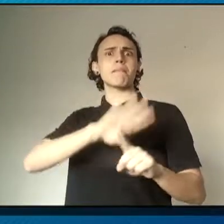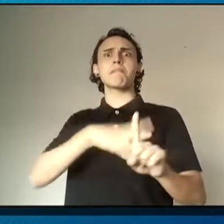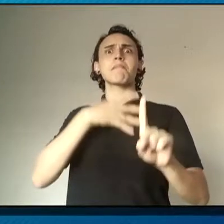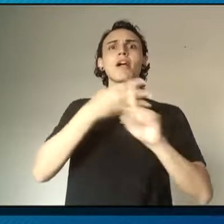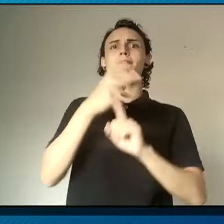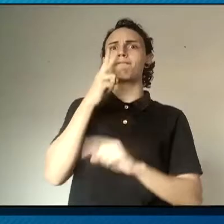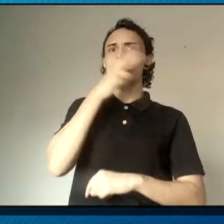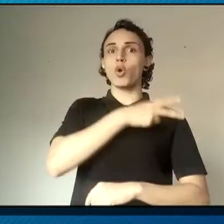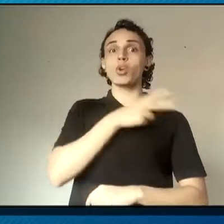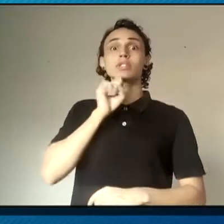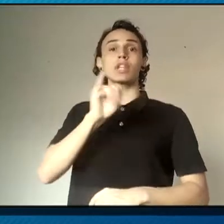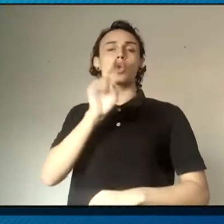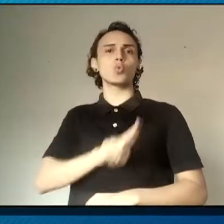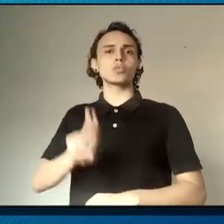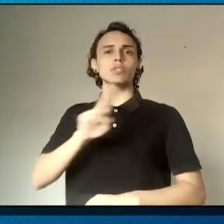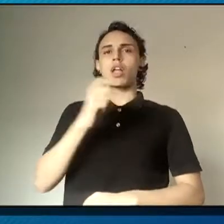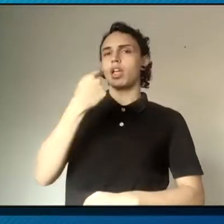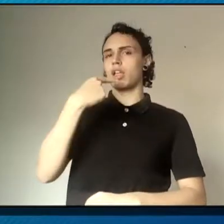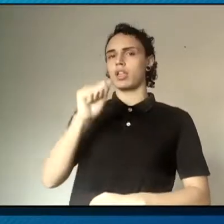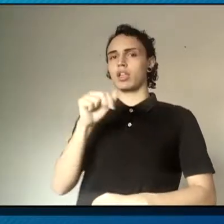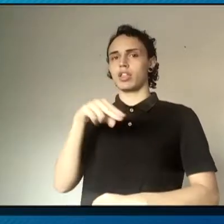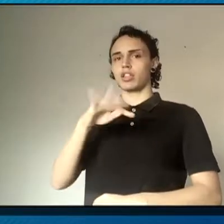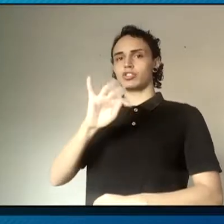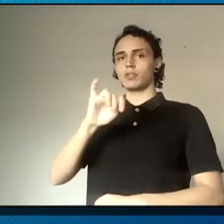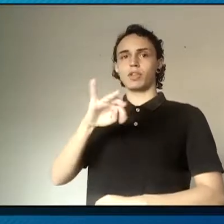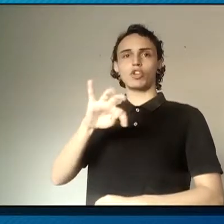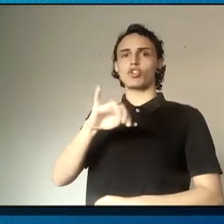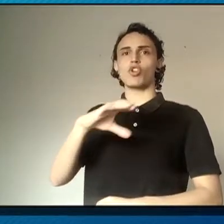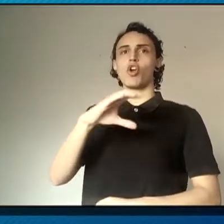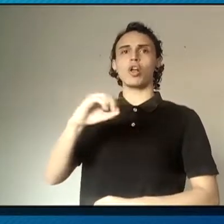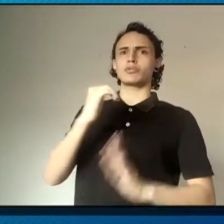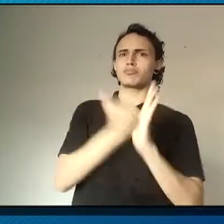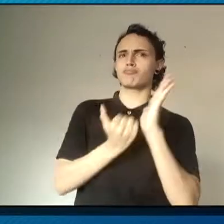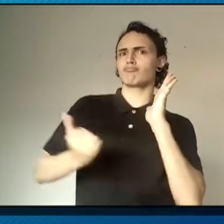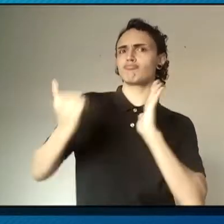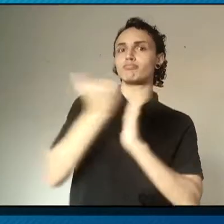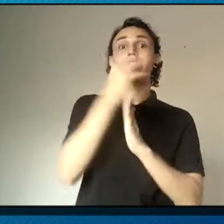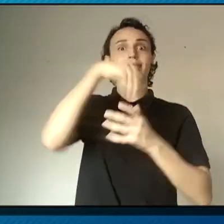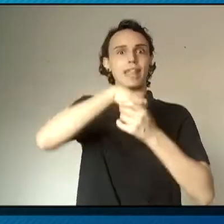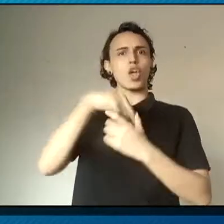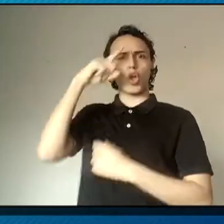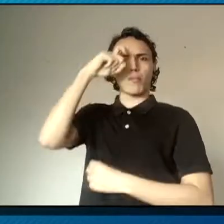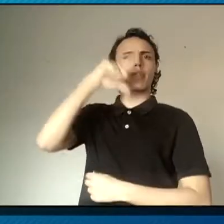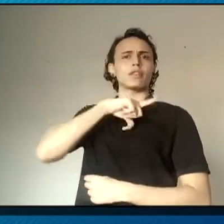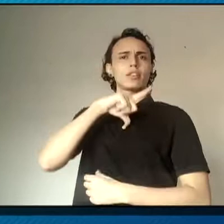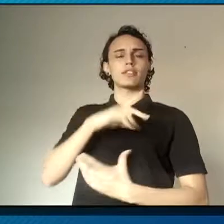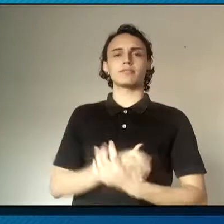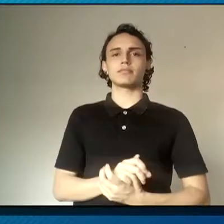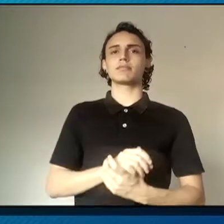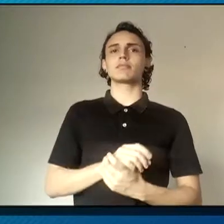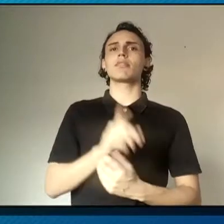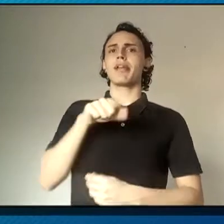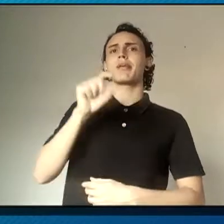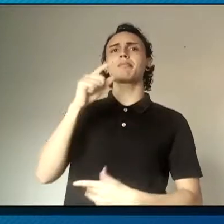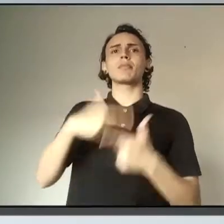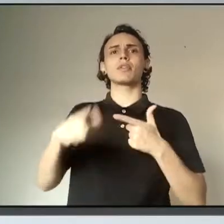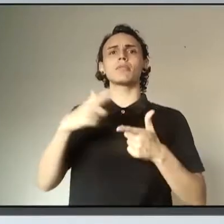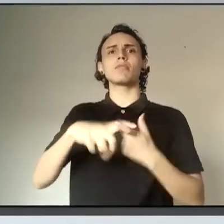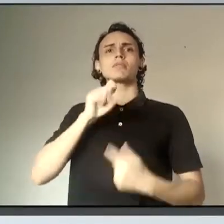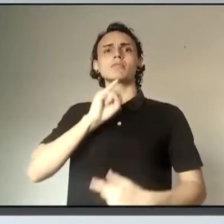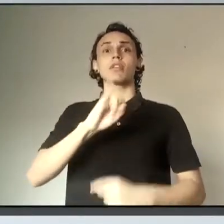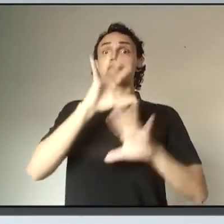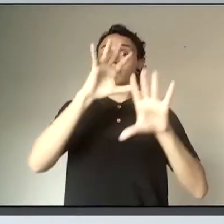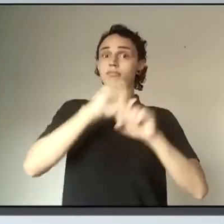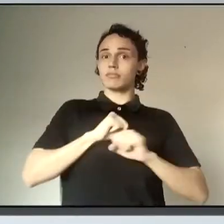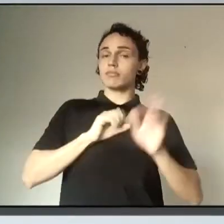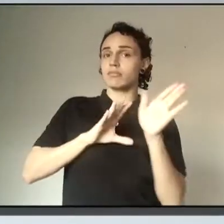ali e ela é mais selecionada ainda pelos usos dos antibióticos de ponta que acontecem no ambiente hospitalar. Então, isso